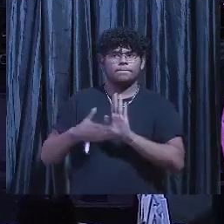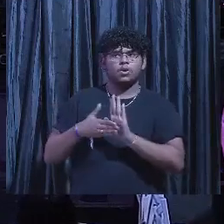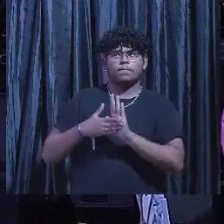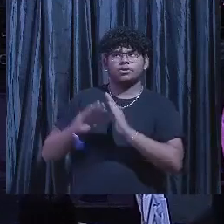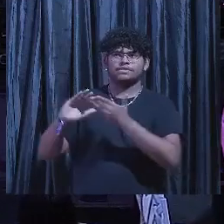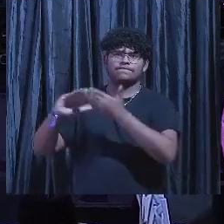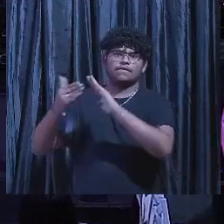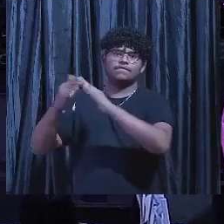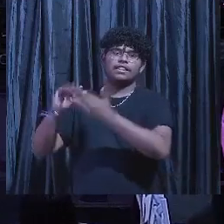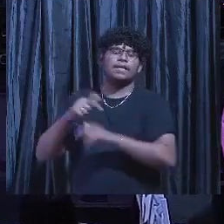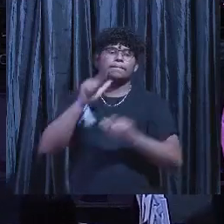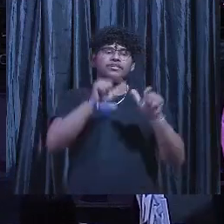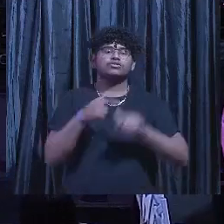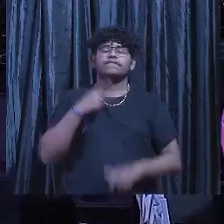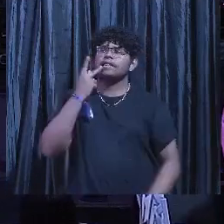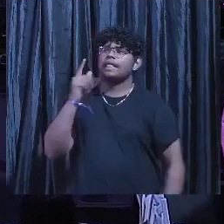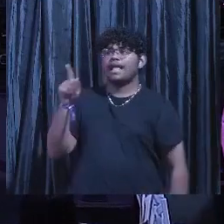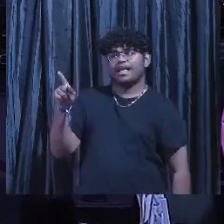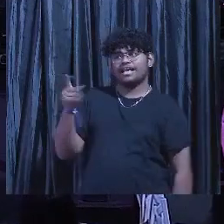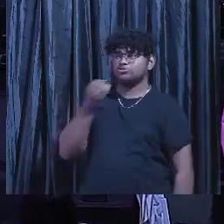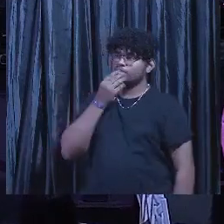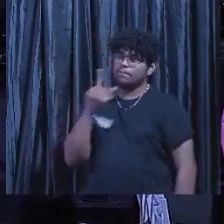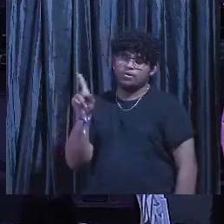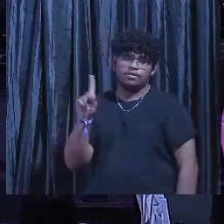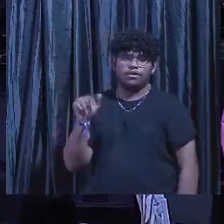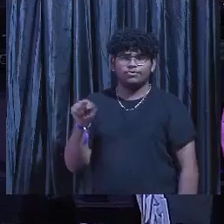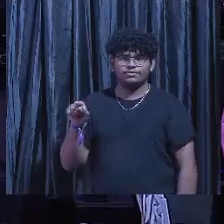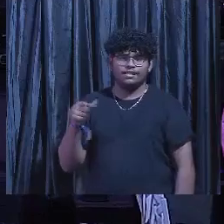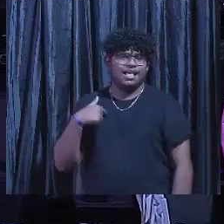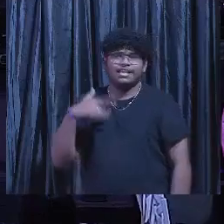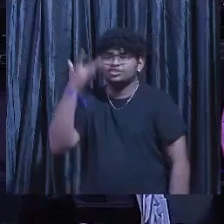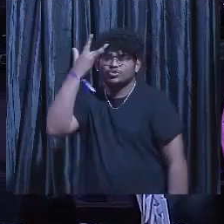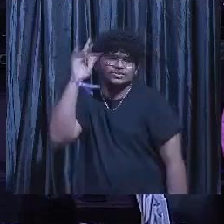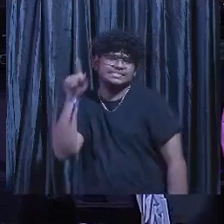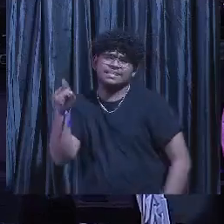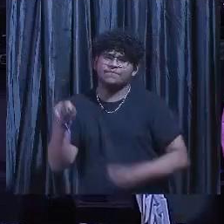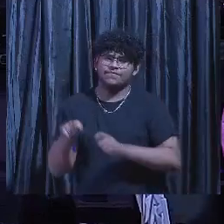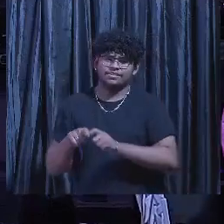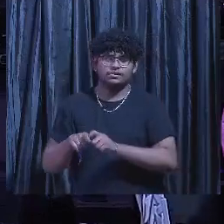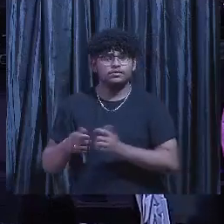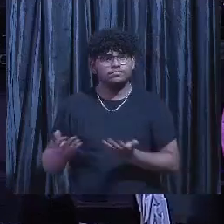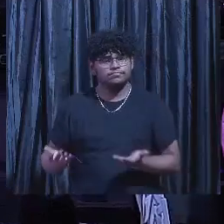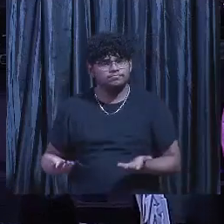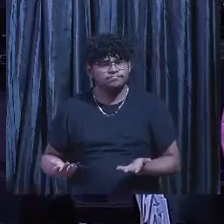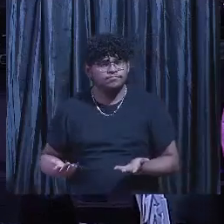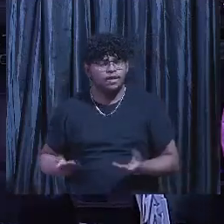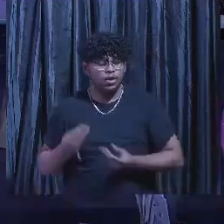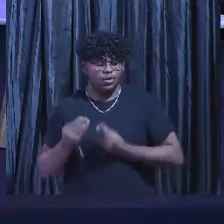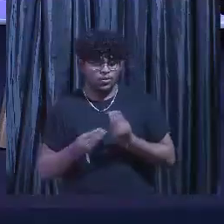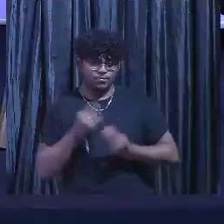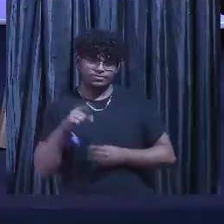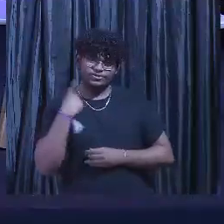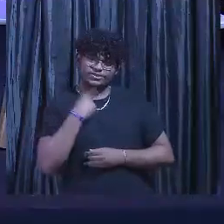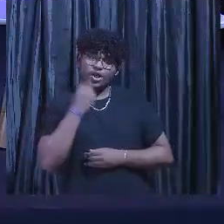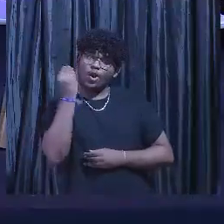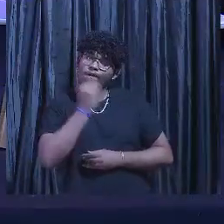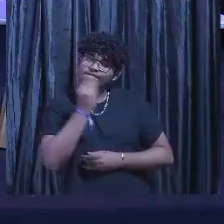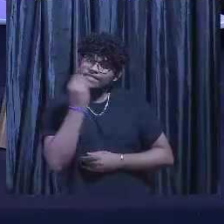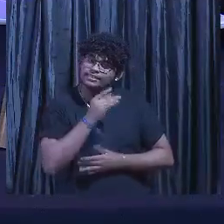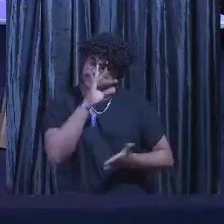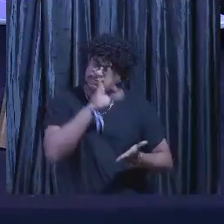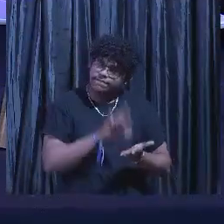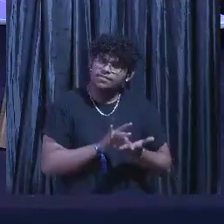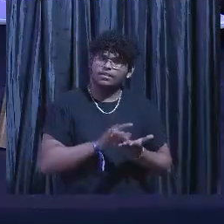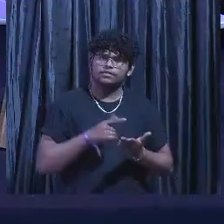feita, que a gente não fez direitinho, ou que a gente não sabe o que a gente está fazendo, para então começar a convencer e criar outros projetos